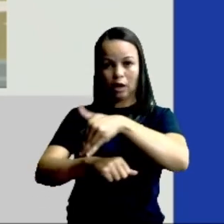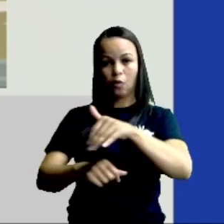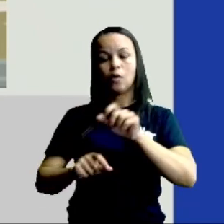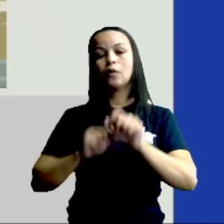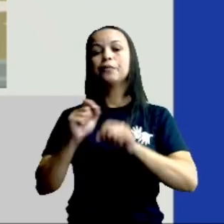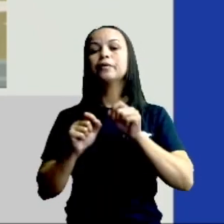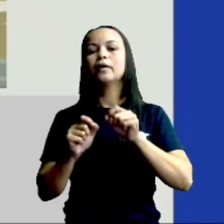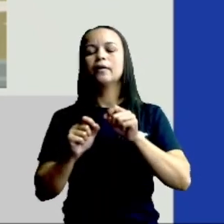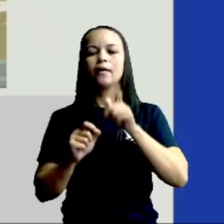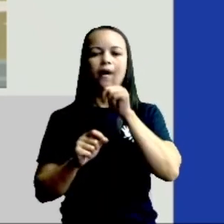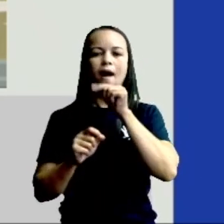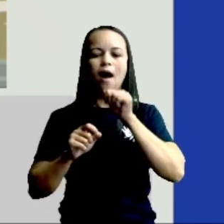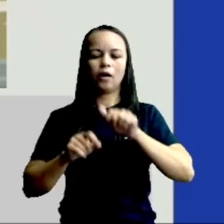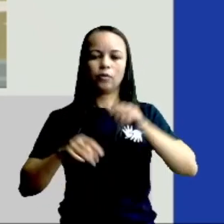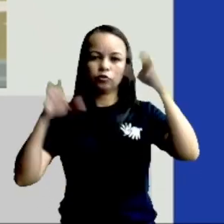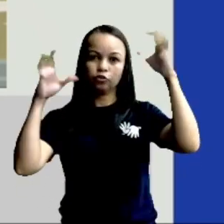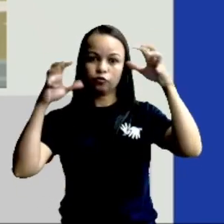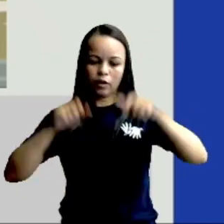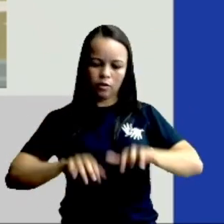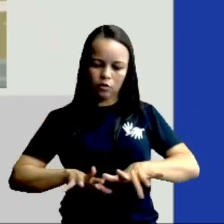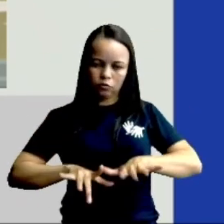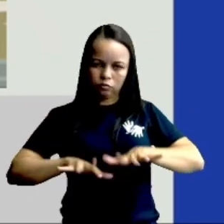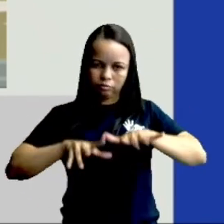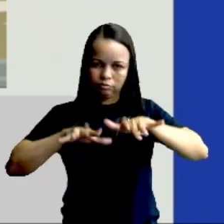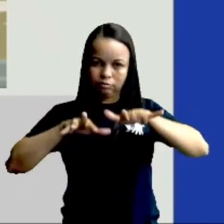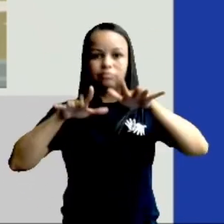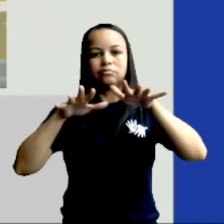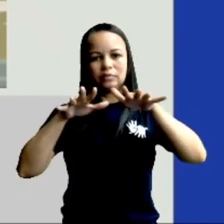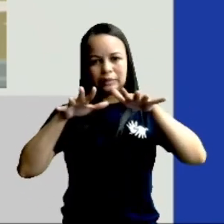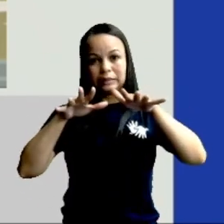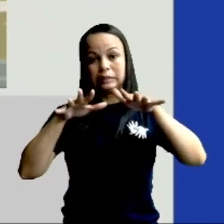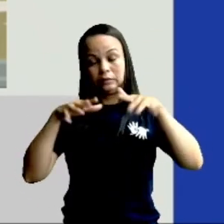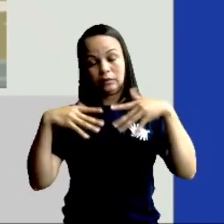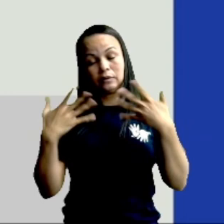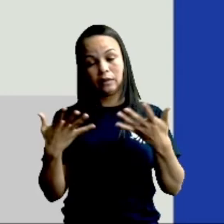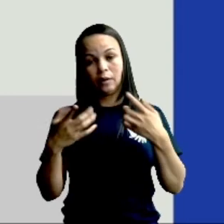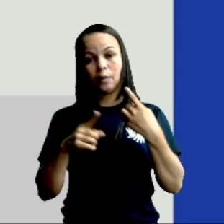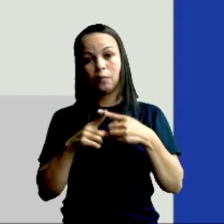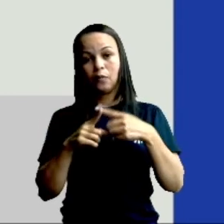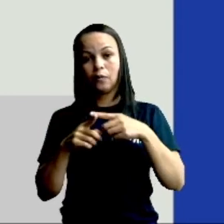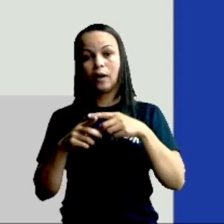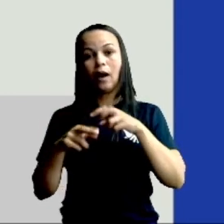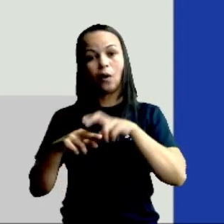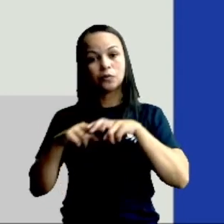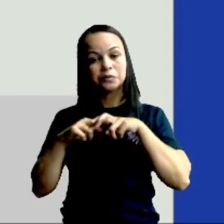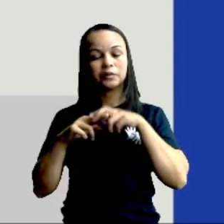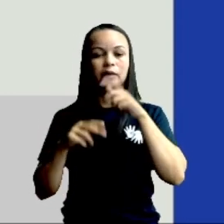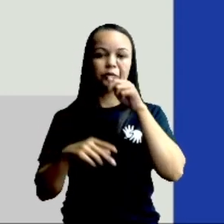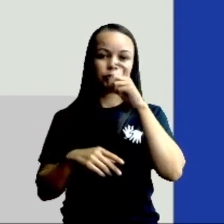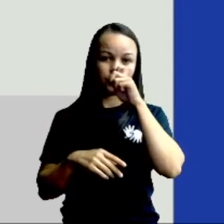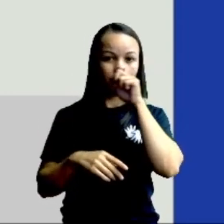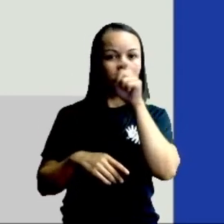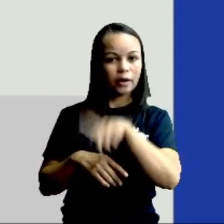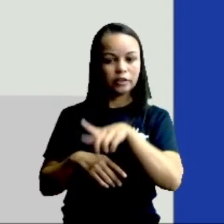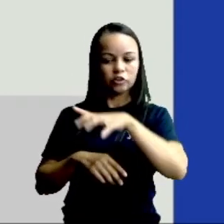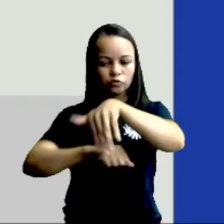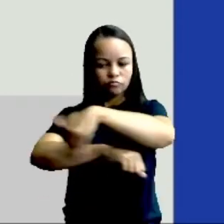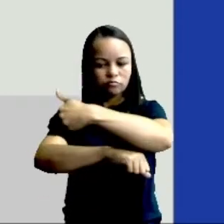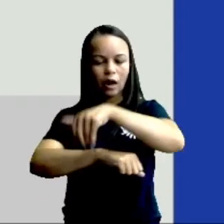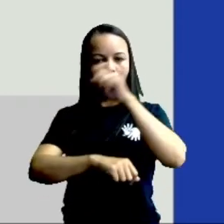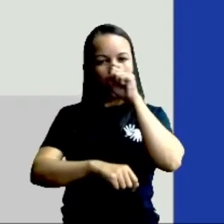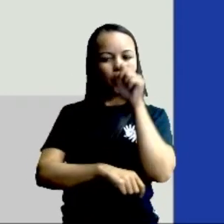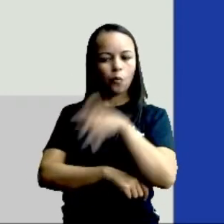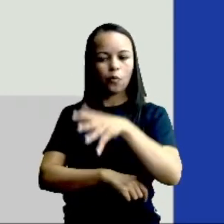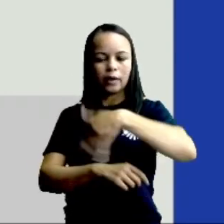causam inundações. Isso mesmo, sabe por quando chove e alaga tudo? É por conta do lixo, gente, tá? O lixo que é jogado na rua,